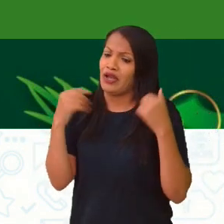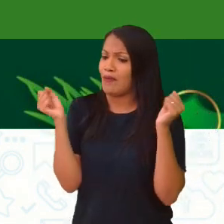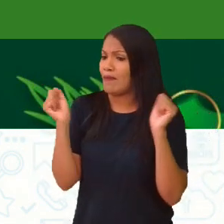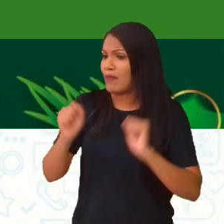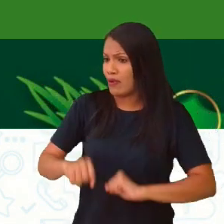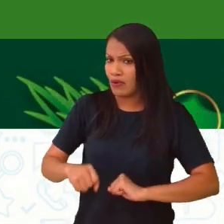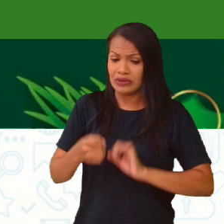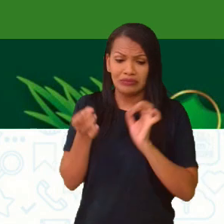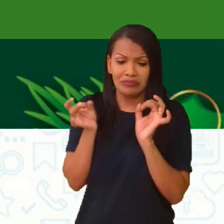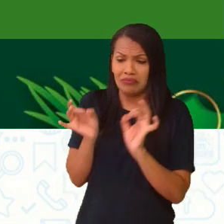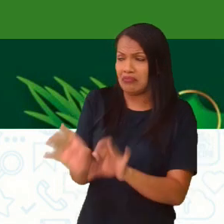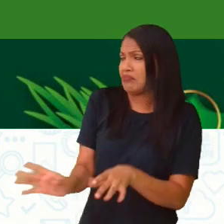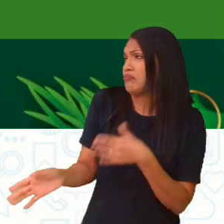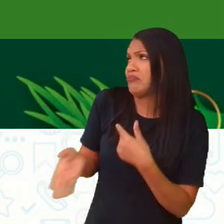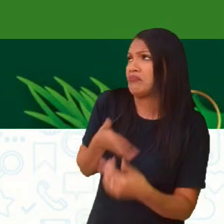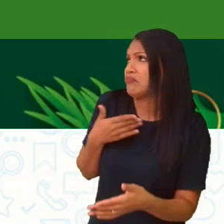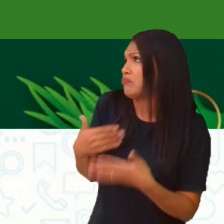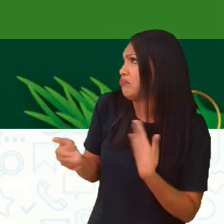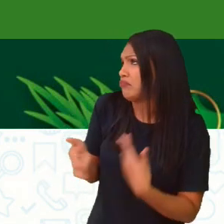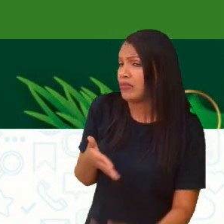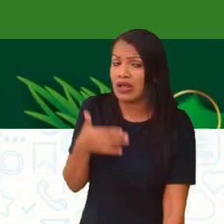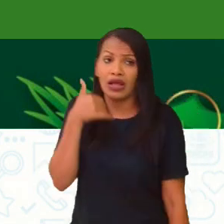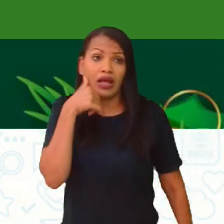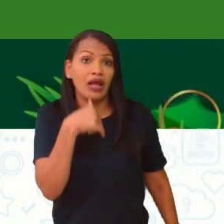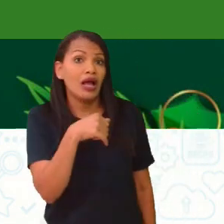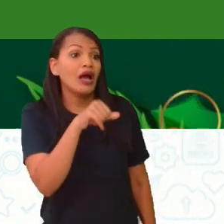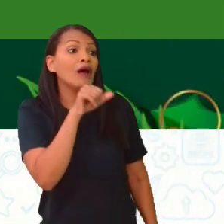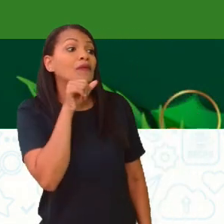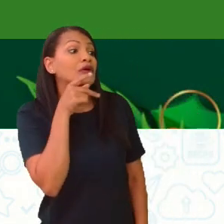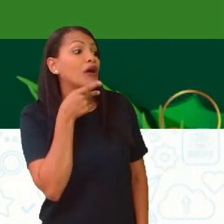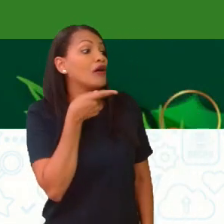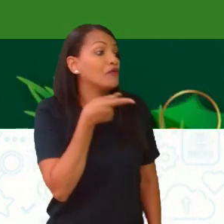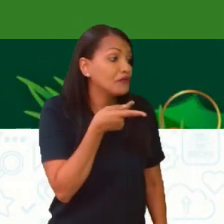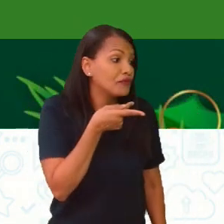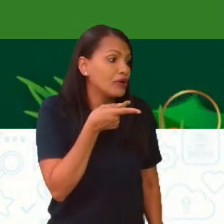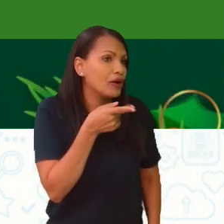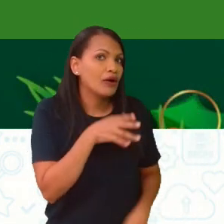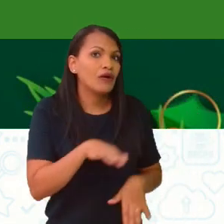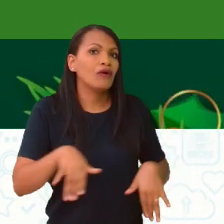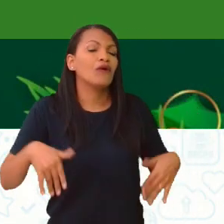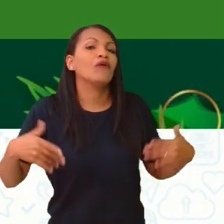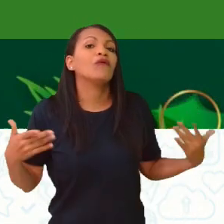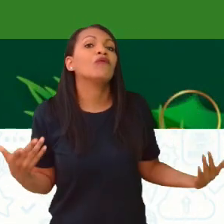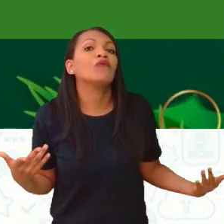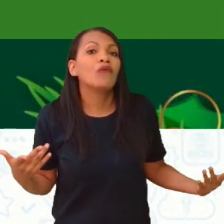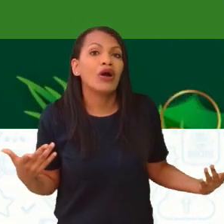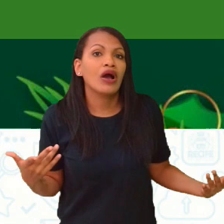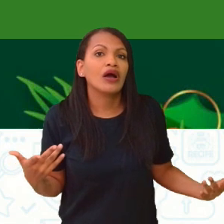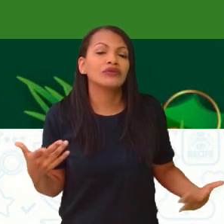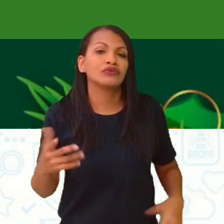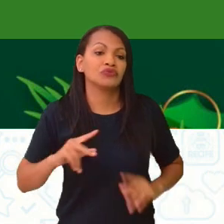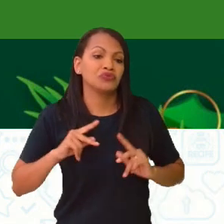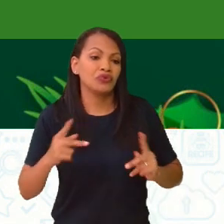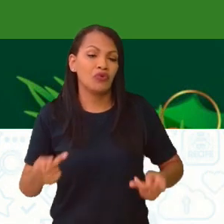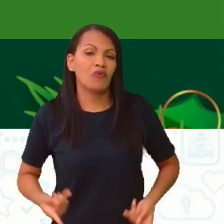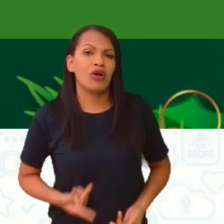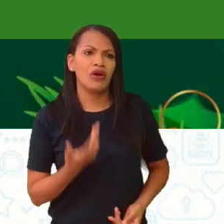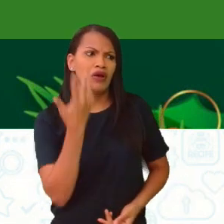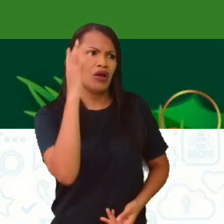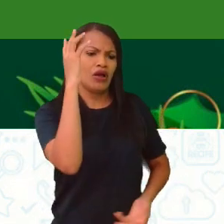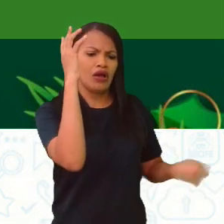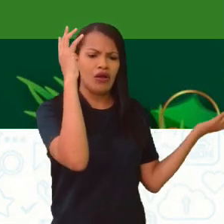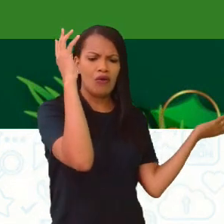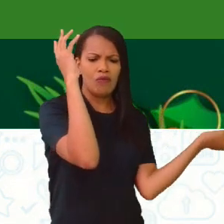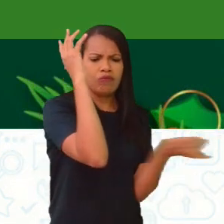que tiver de ser. A mãe ainda ia falar, quando alguns homens a cortaram e a levaram para muito longe